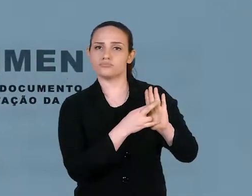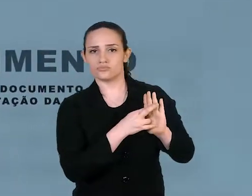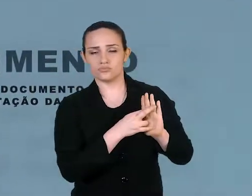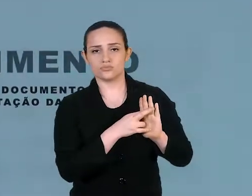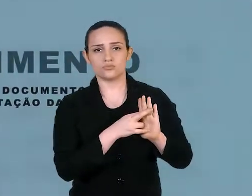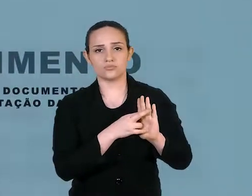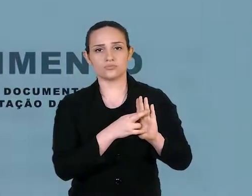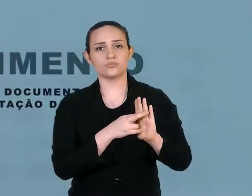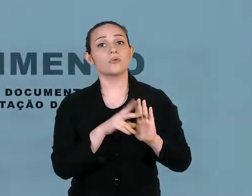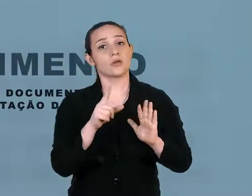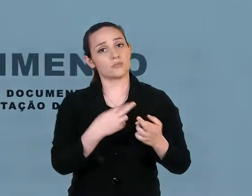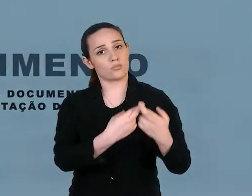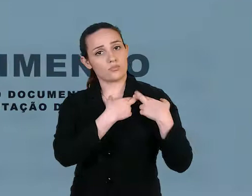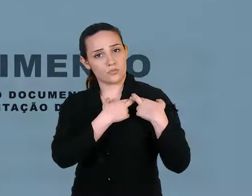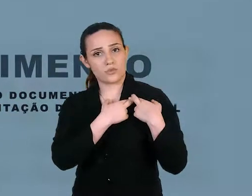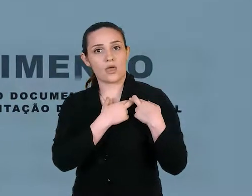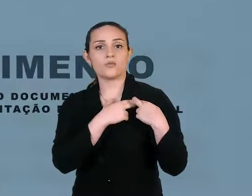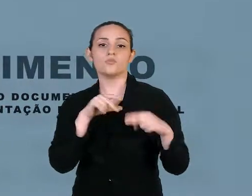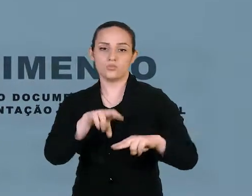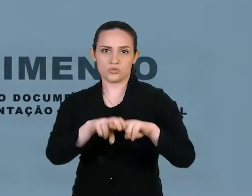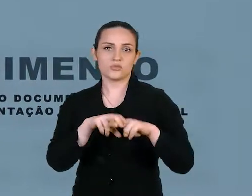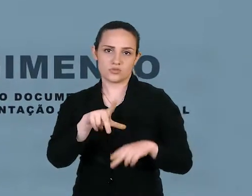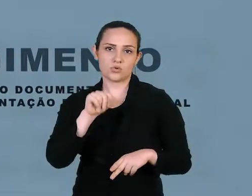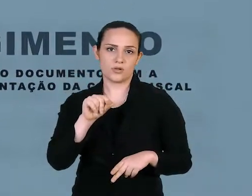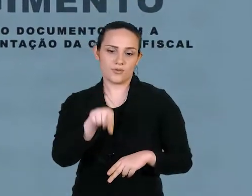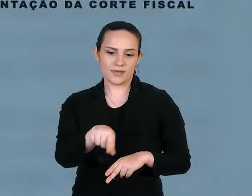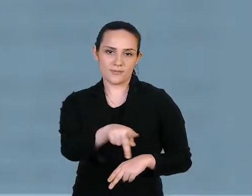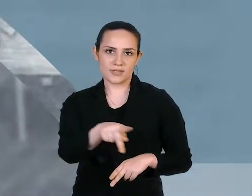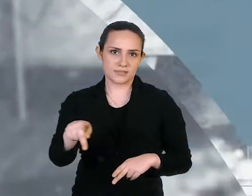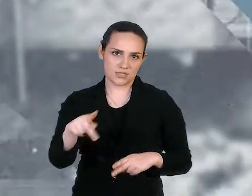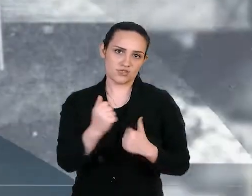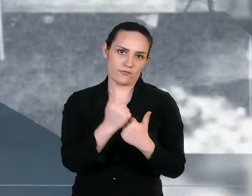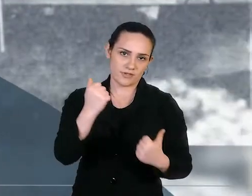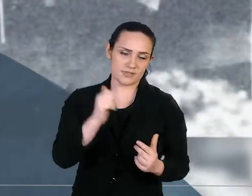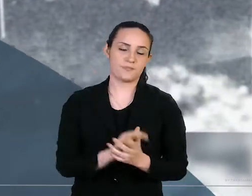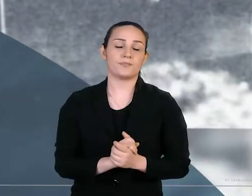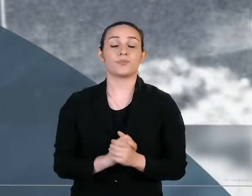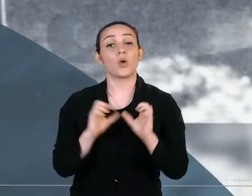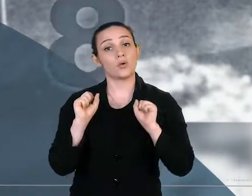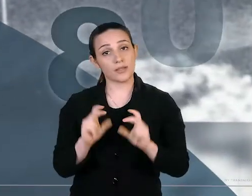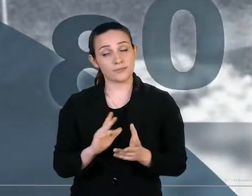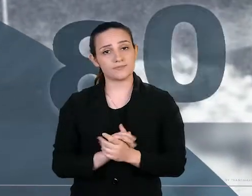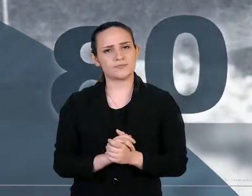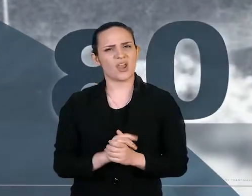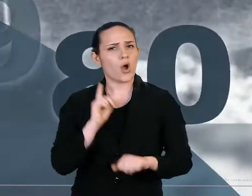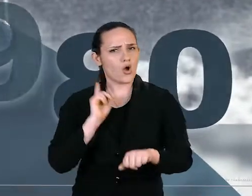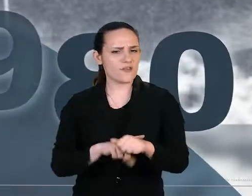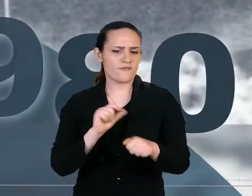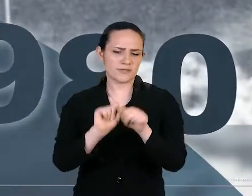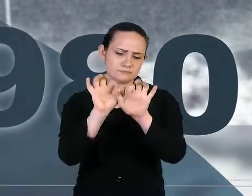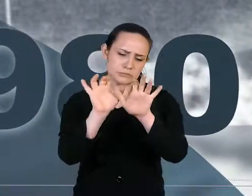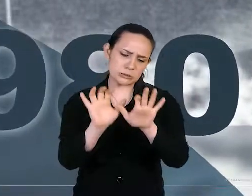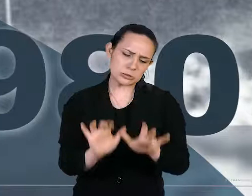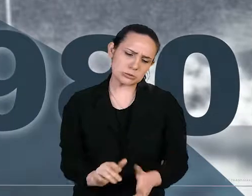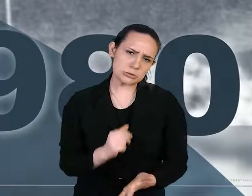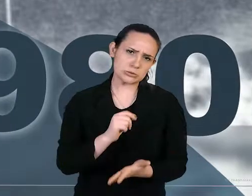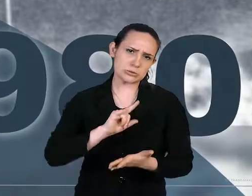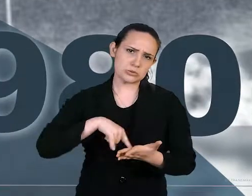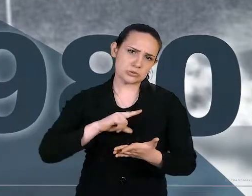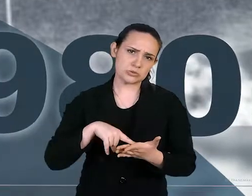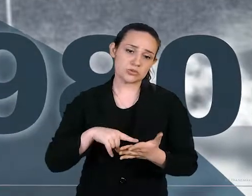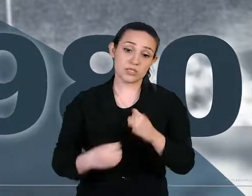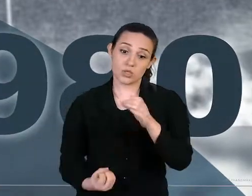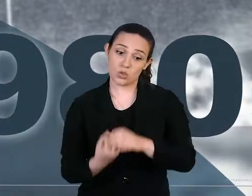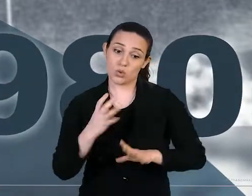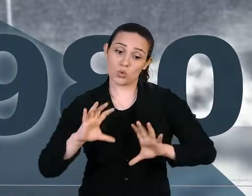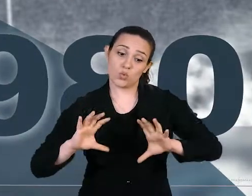Corte Fiscal, tarefa para a qual foram escolhidos. Para materializar o documento, foi formada a Comissão para